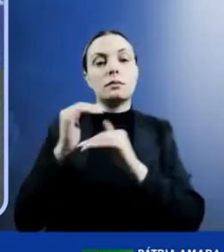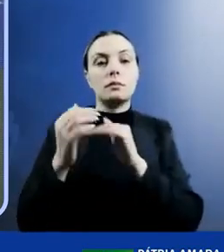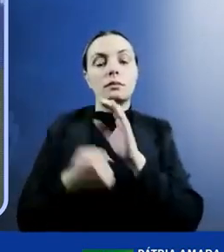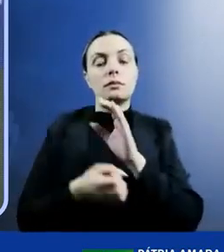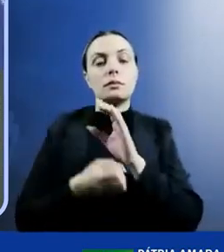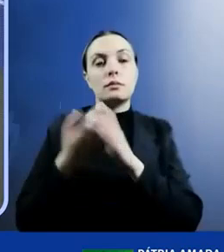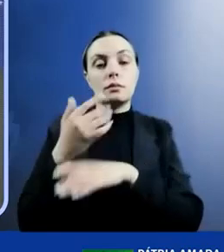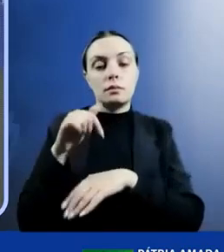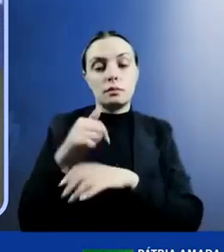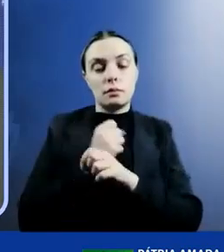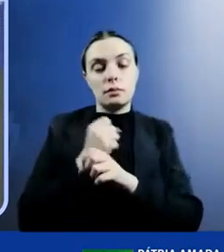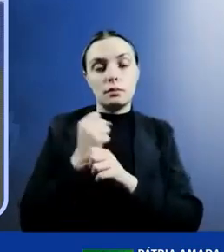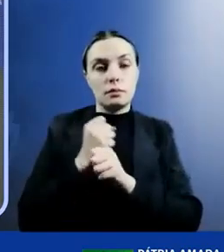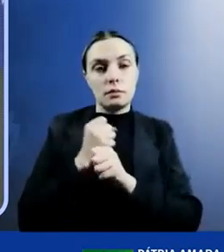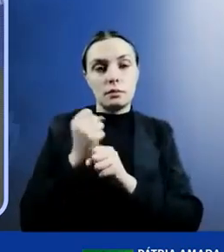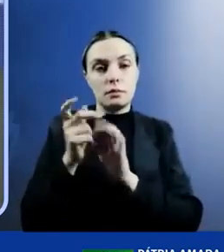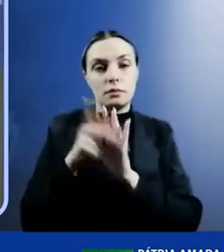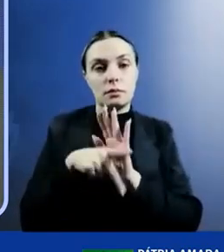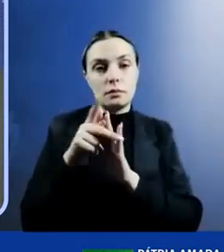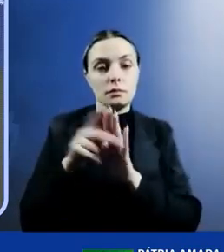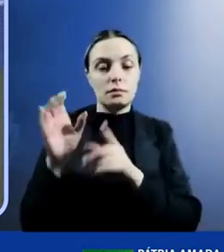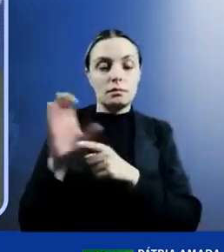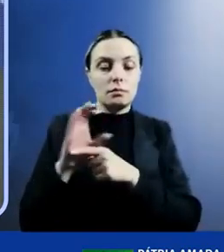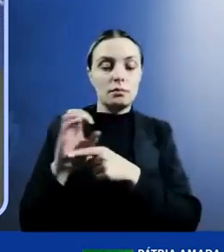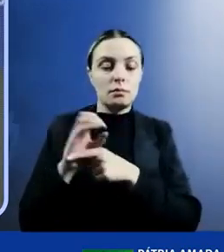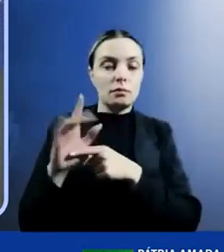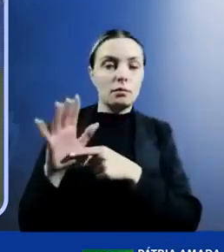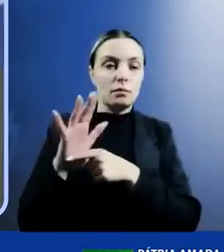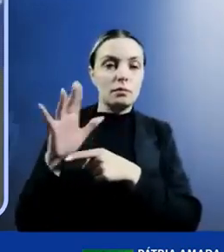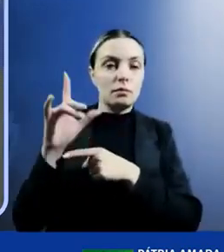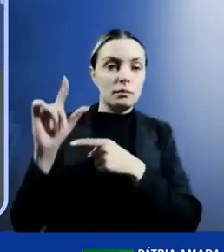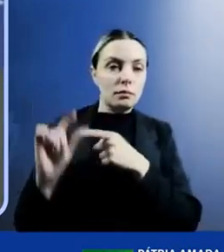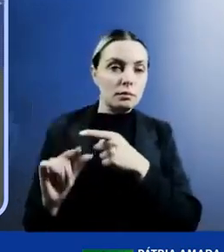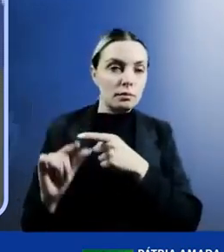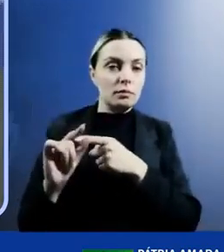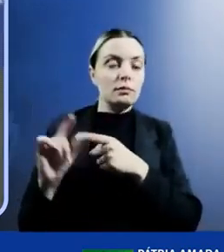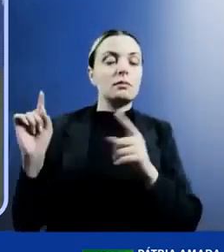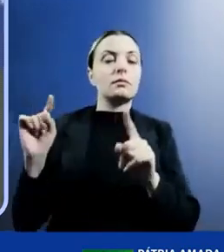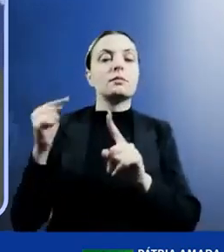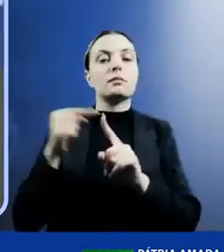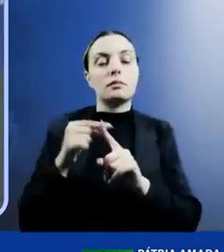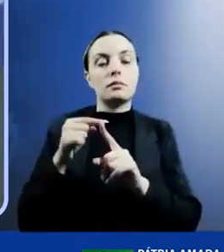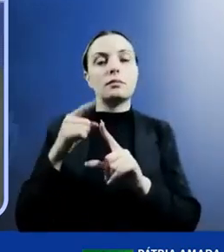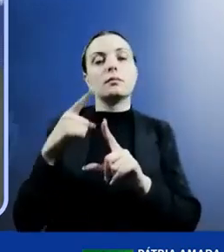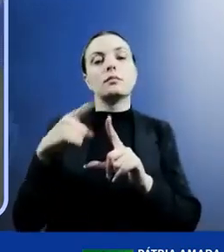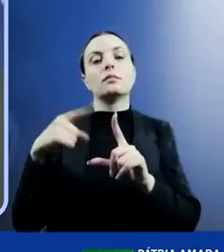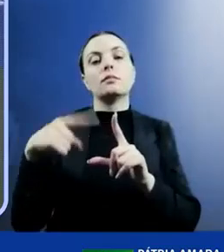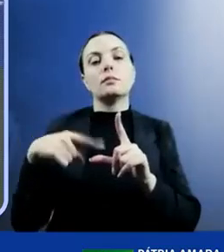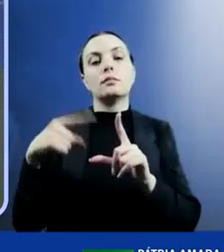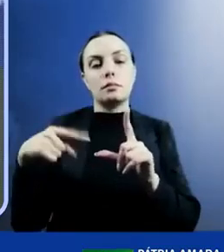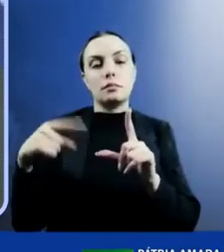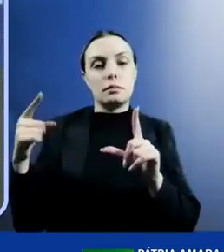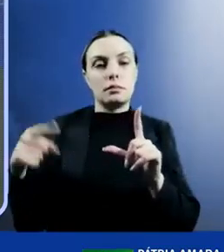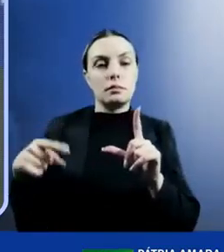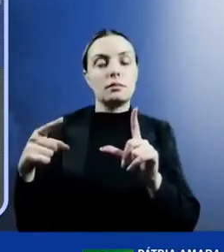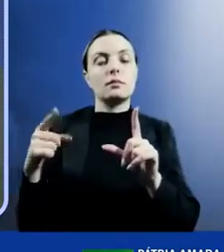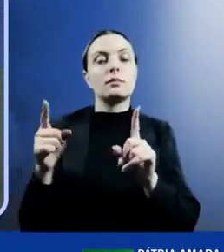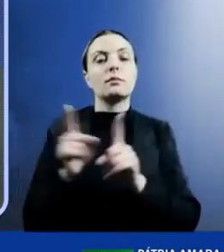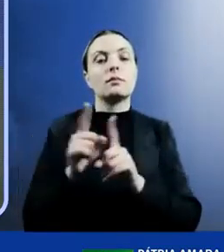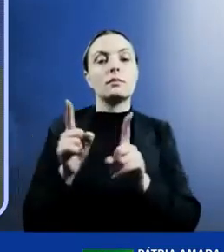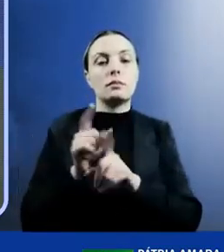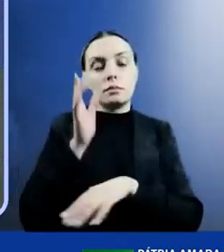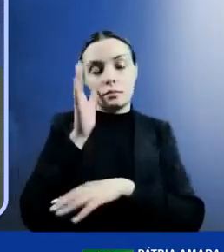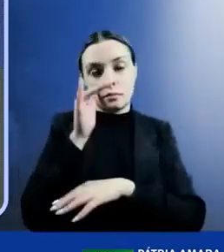nosso plano de descarbonização com metas, com indicadores, com ações e com análise de barreiras